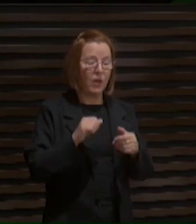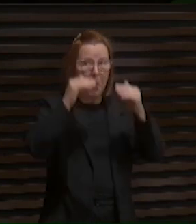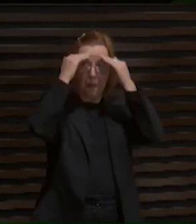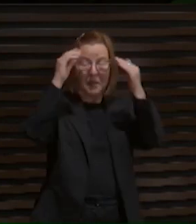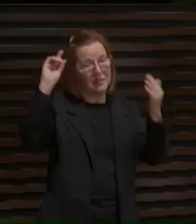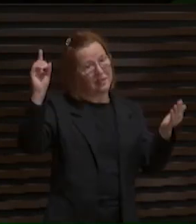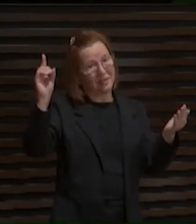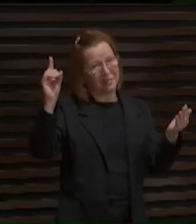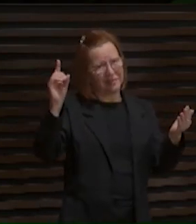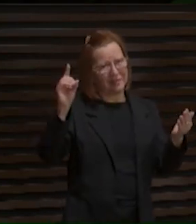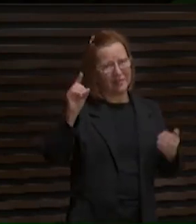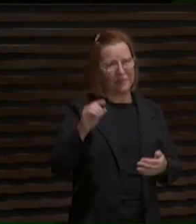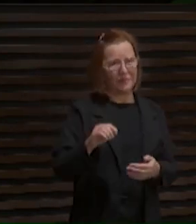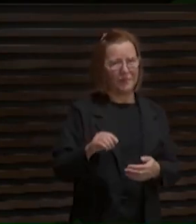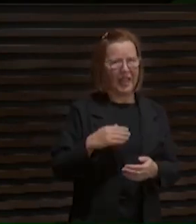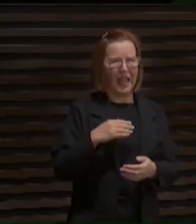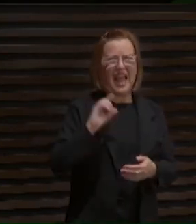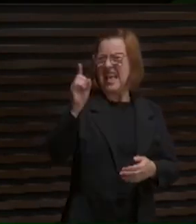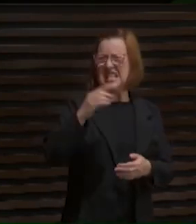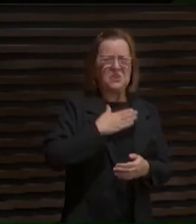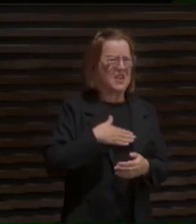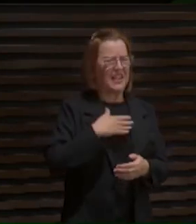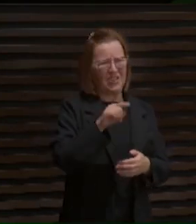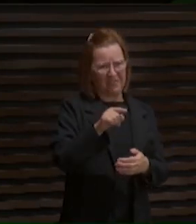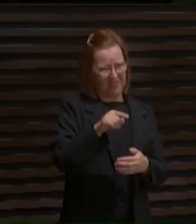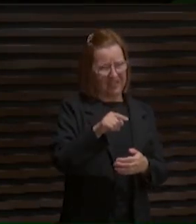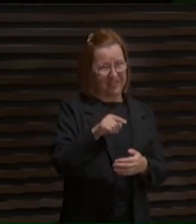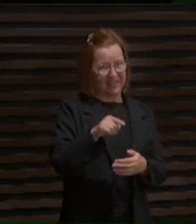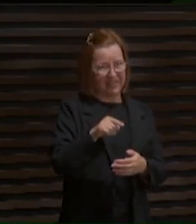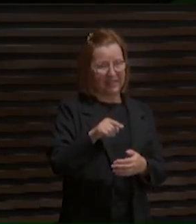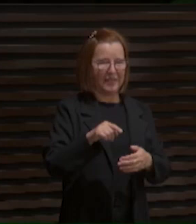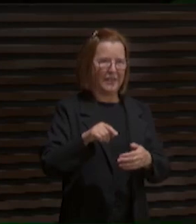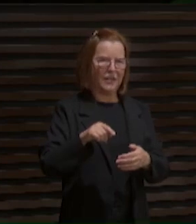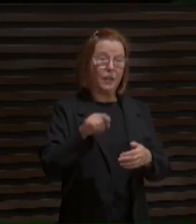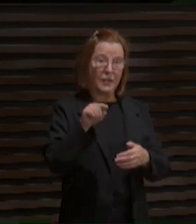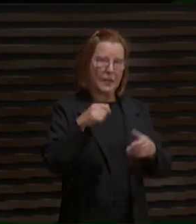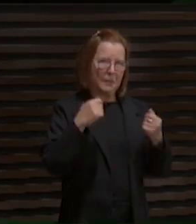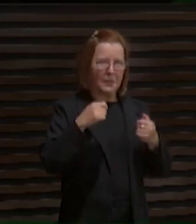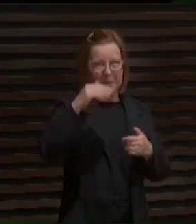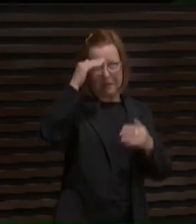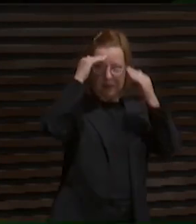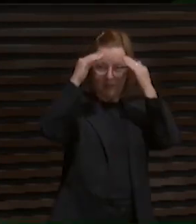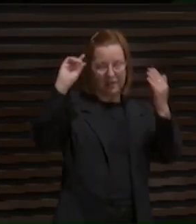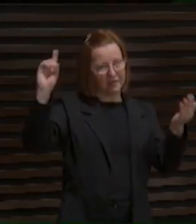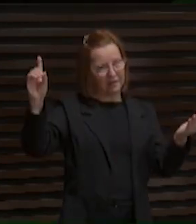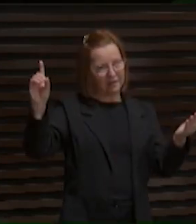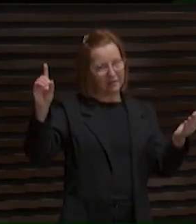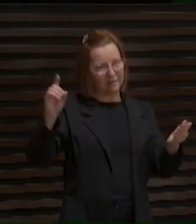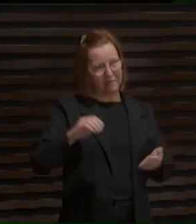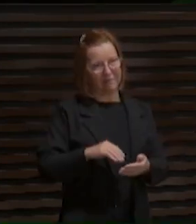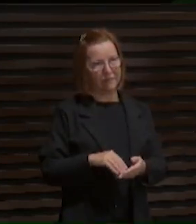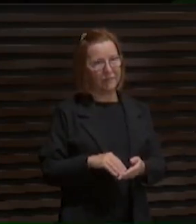Você não vai conseguir viver segundo a perfeita justiça dele. Mas aí o Filho dele veio e viveu segundo a perfeita justiça de